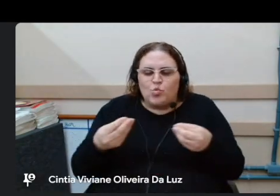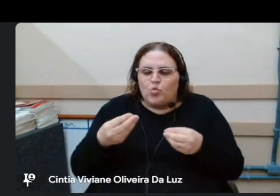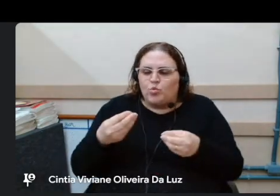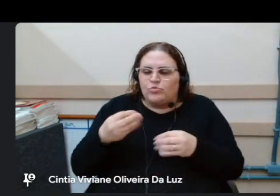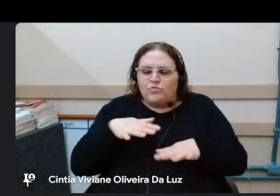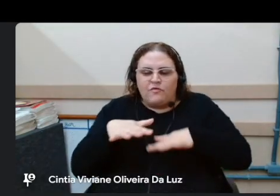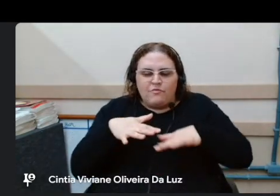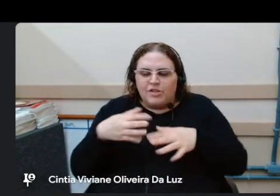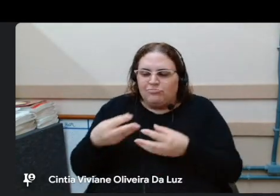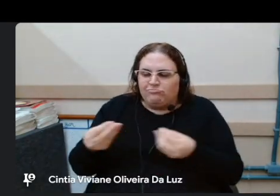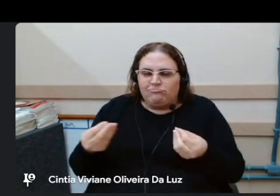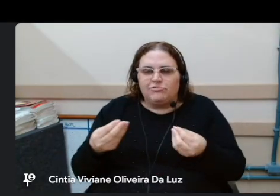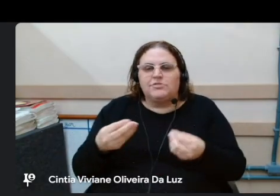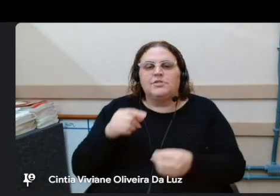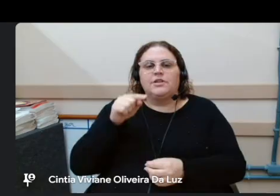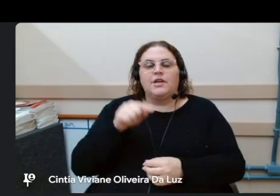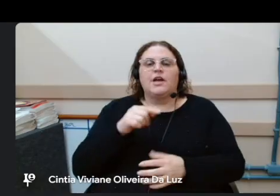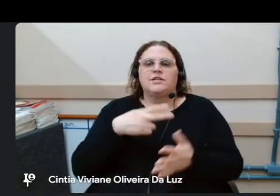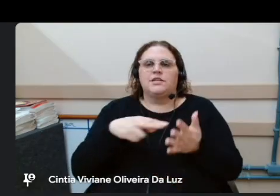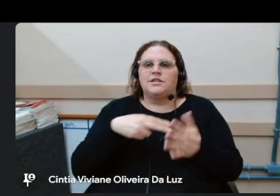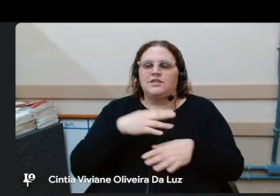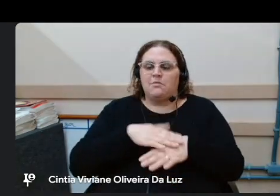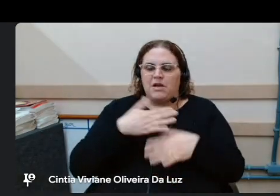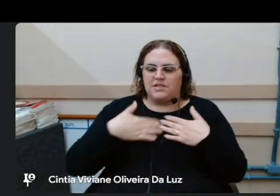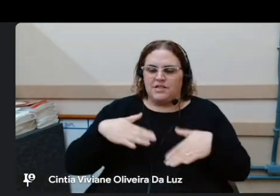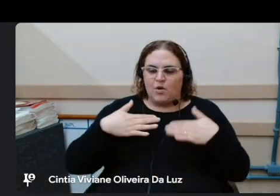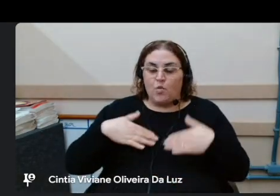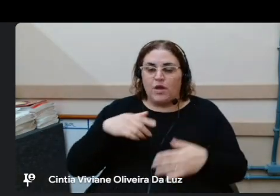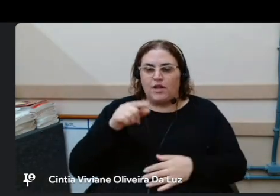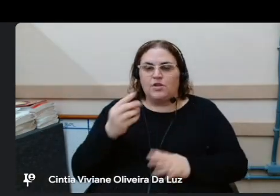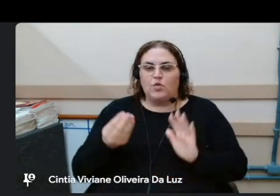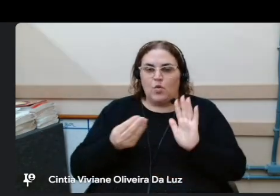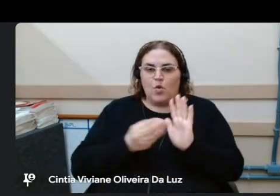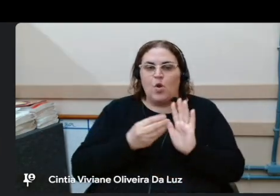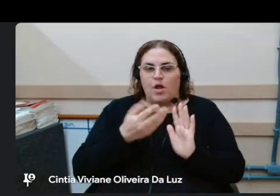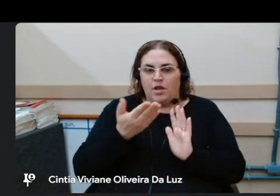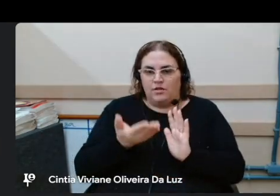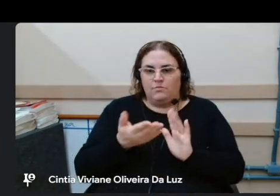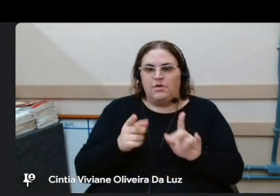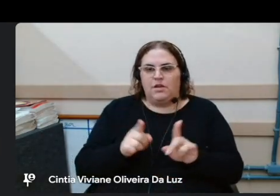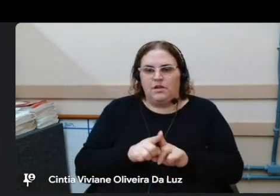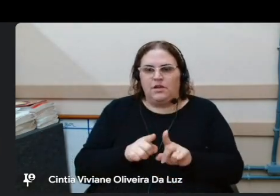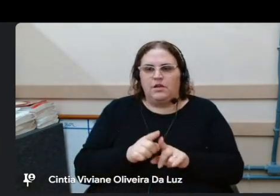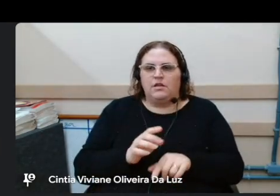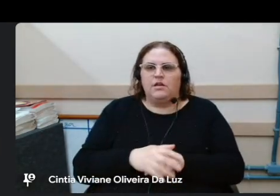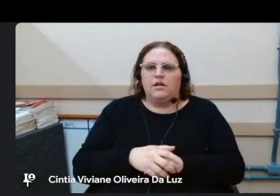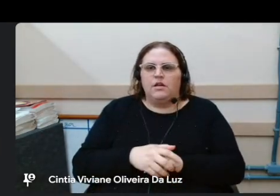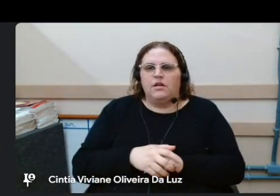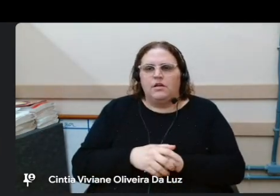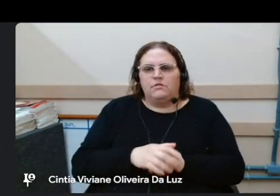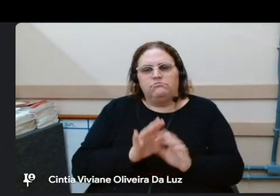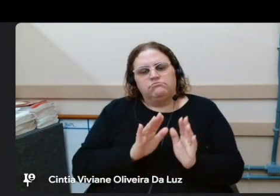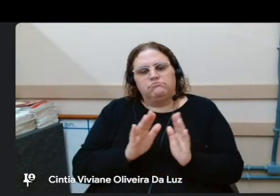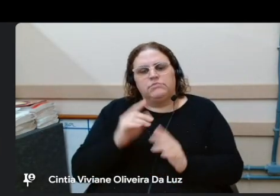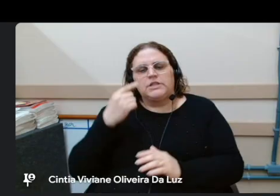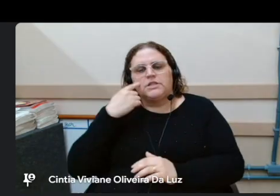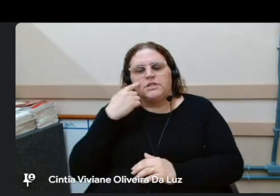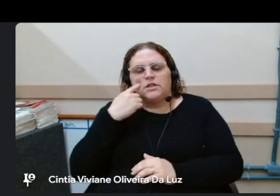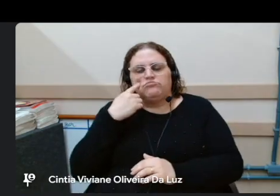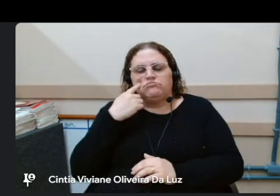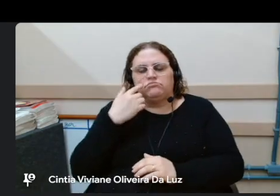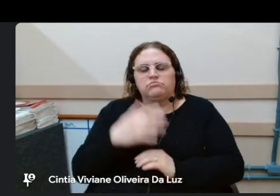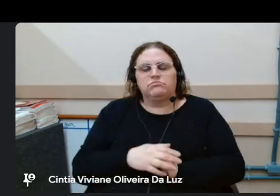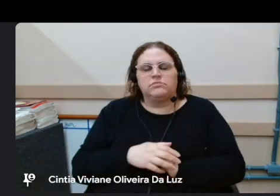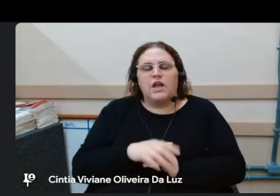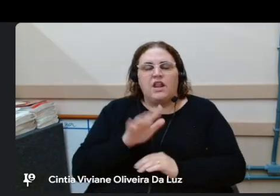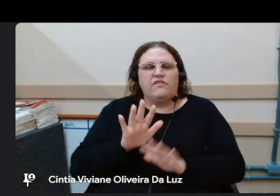mexa muito que se requebre muito eh e essa dança mais tranquila que tu coloca ali né Por